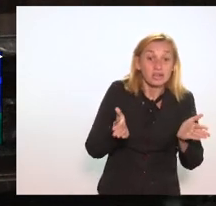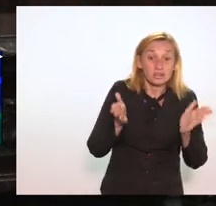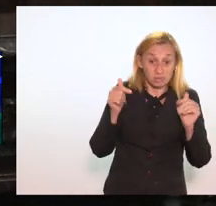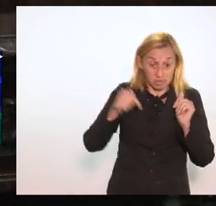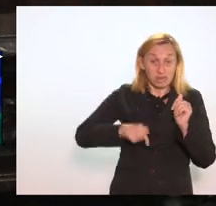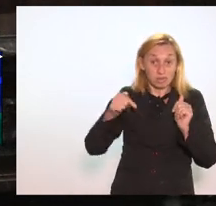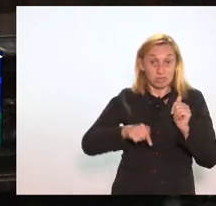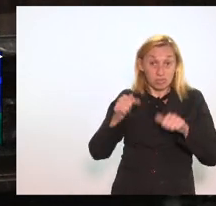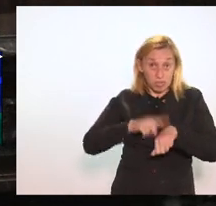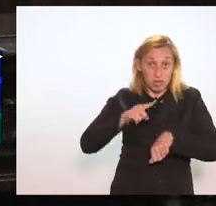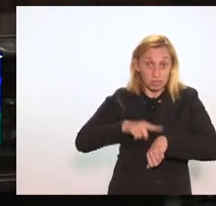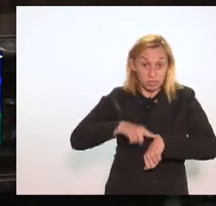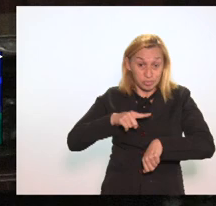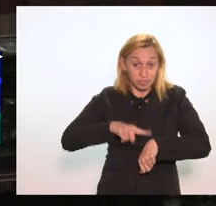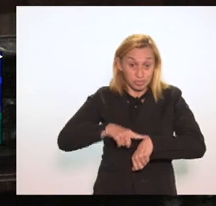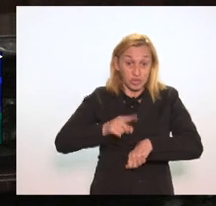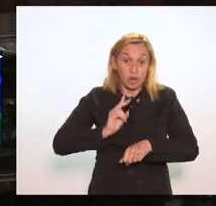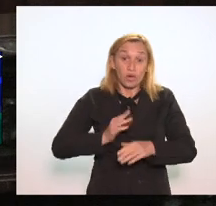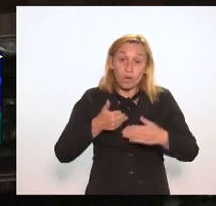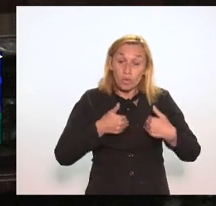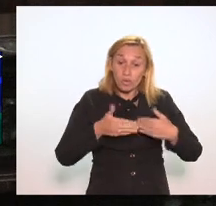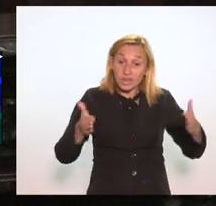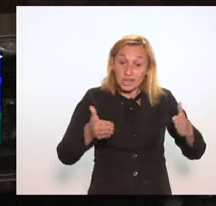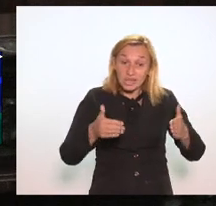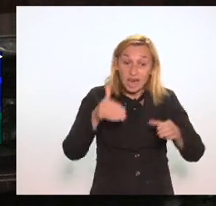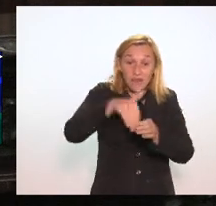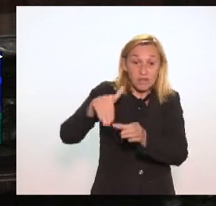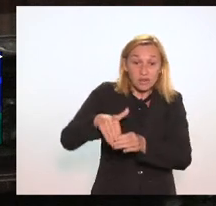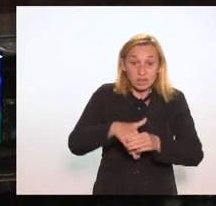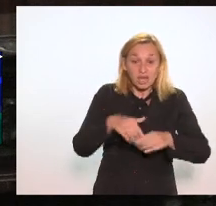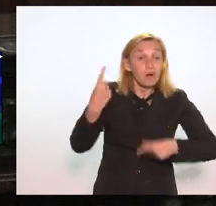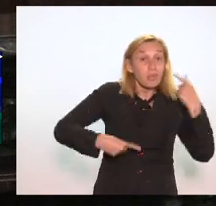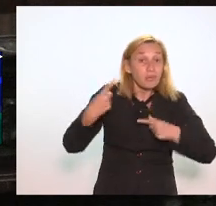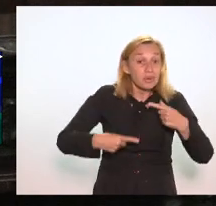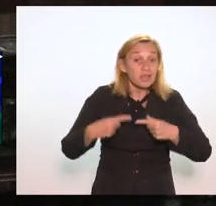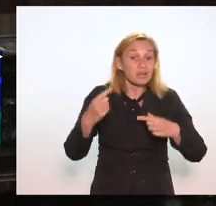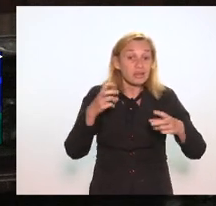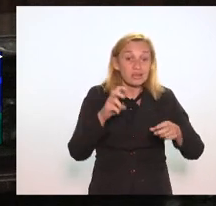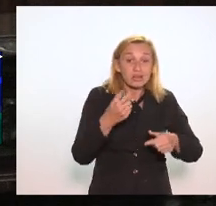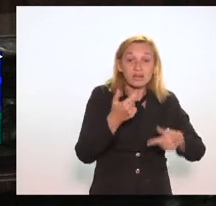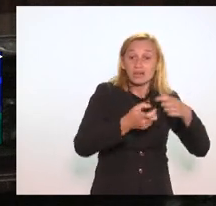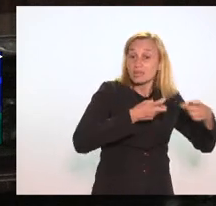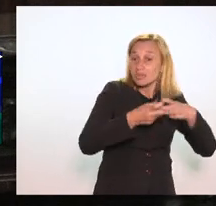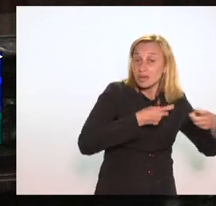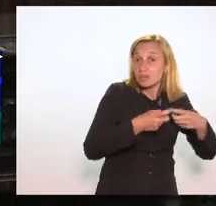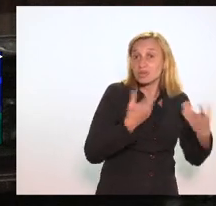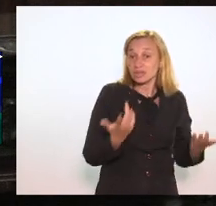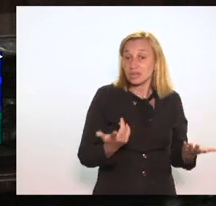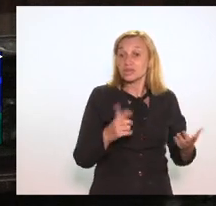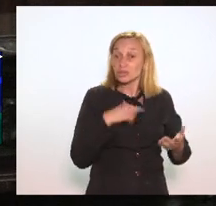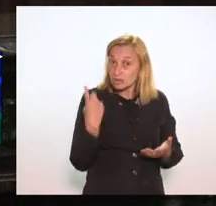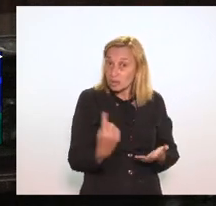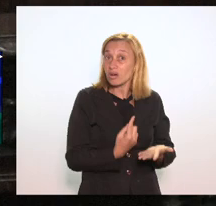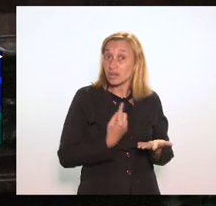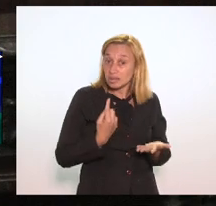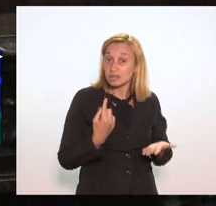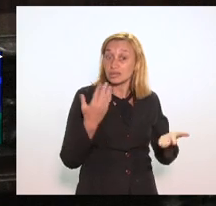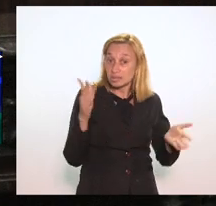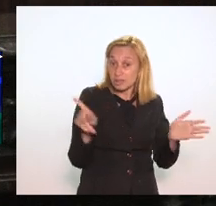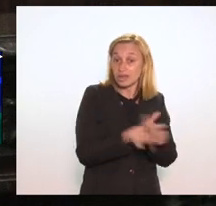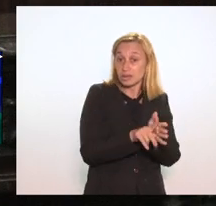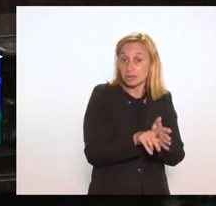estamos agora nesse instante e nós vamos começar a botar uma briga política nós somos personagens essa briga política